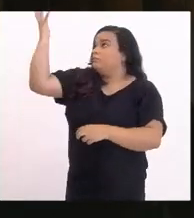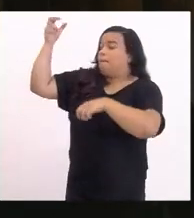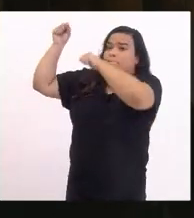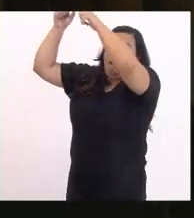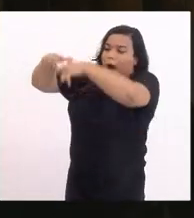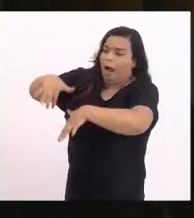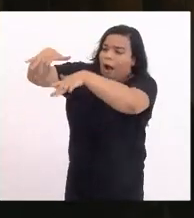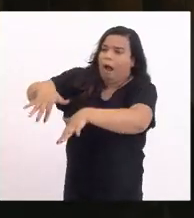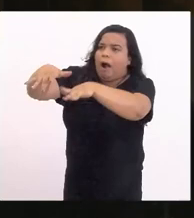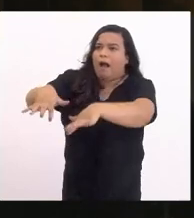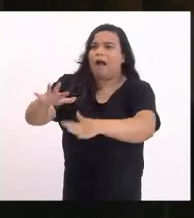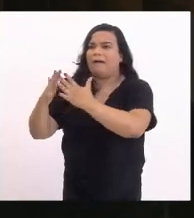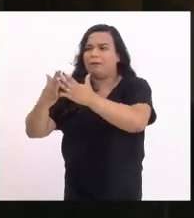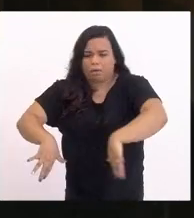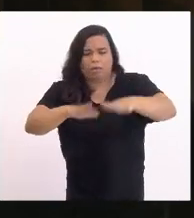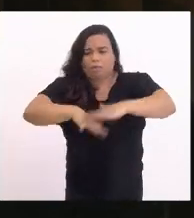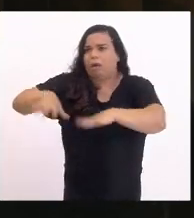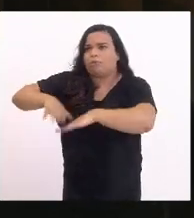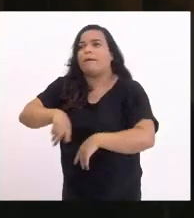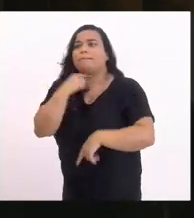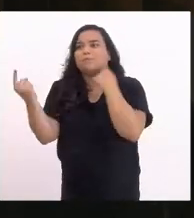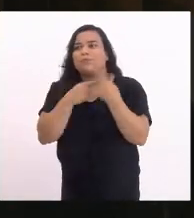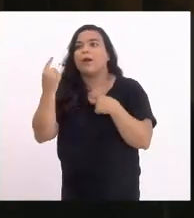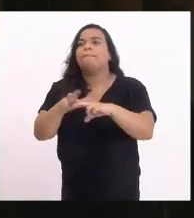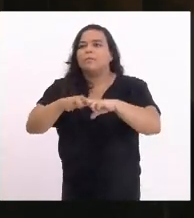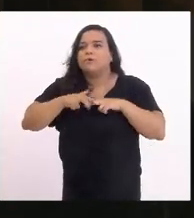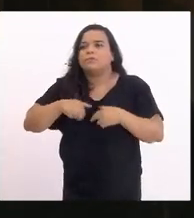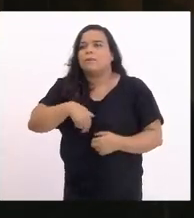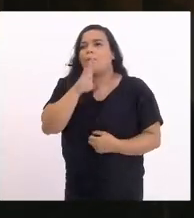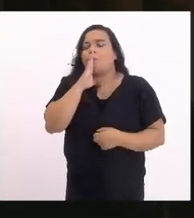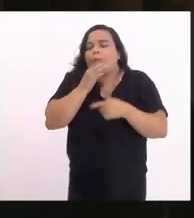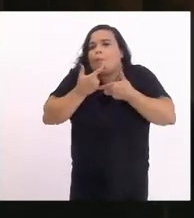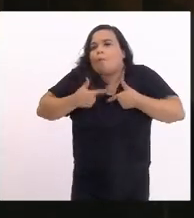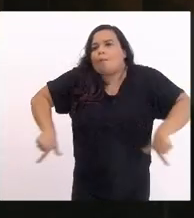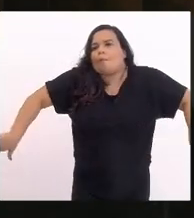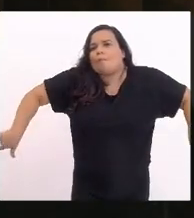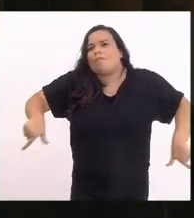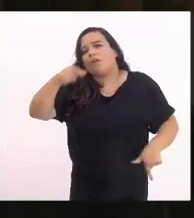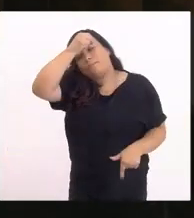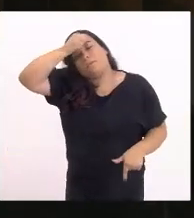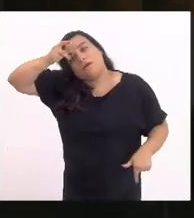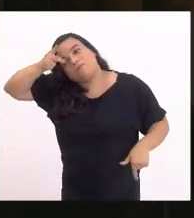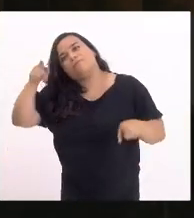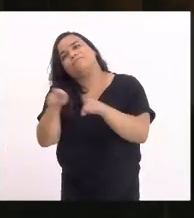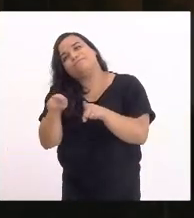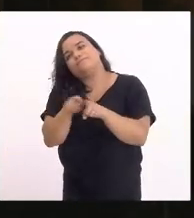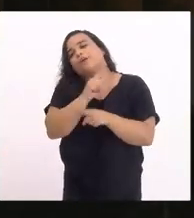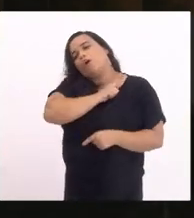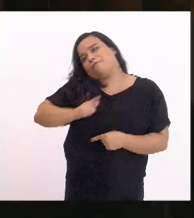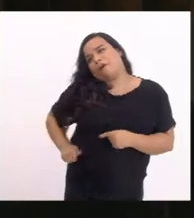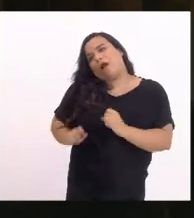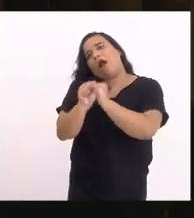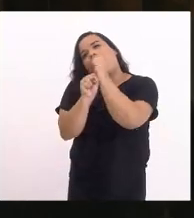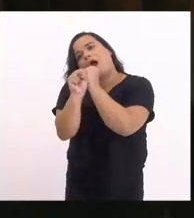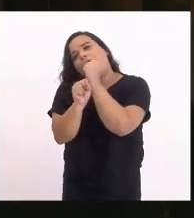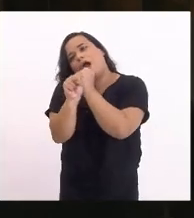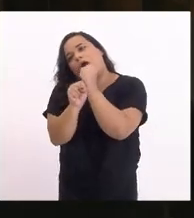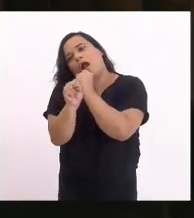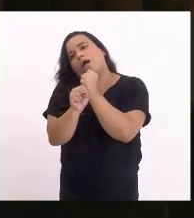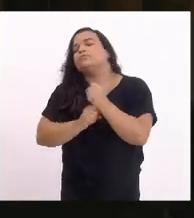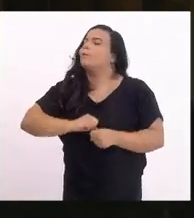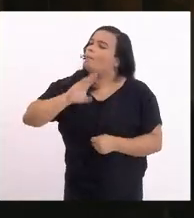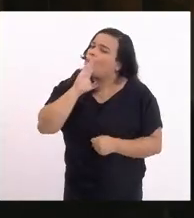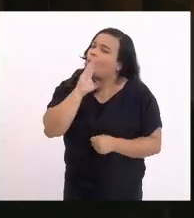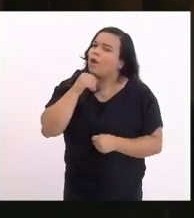morrem as pessoas, por omissão dos prefeitos e governadores. ao longo de décadas. Eu